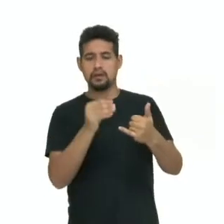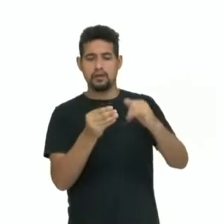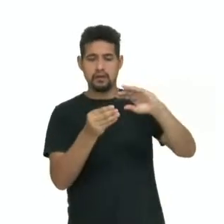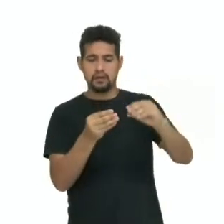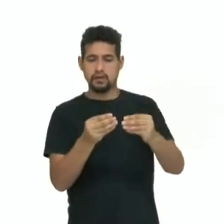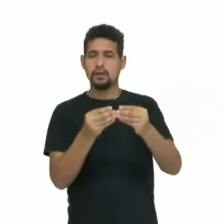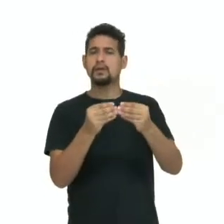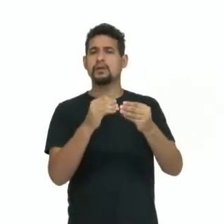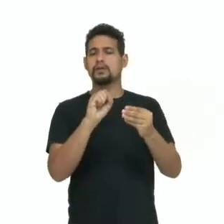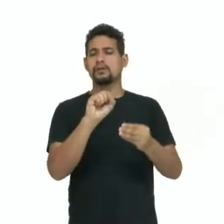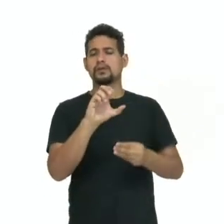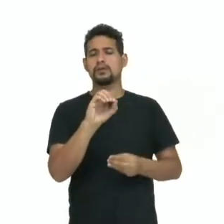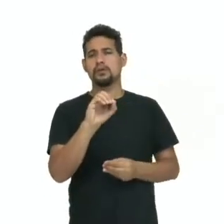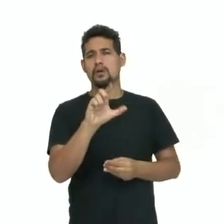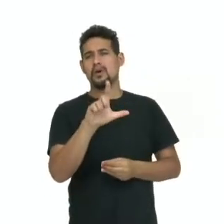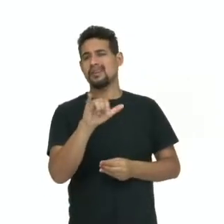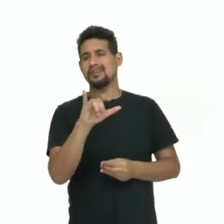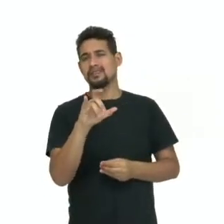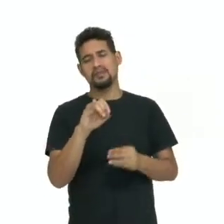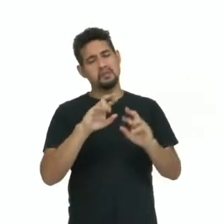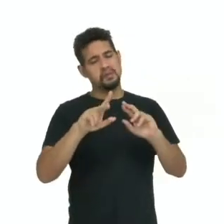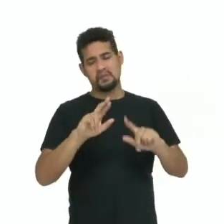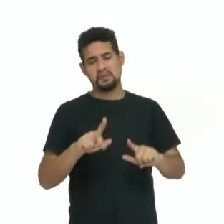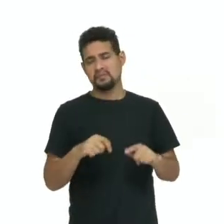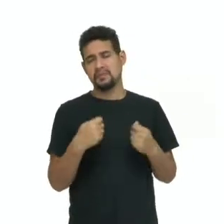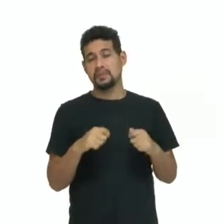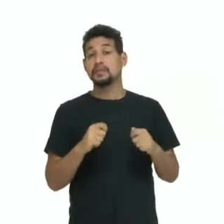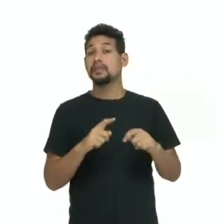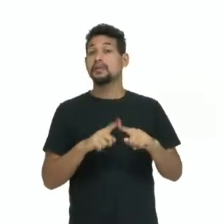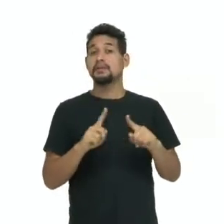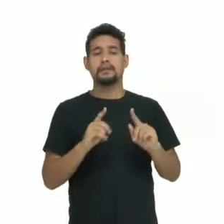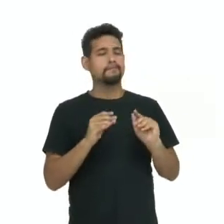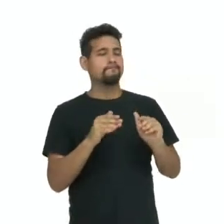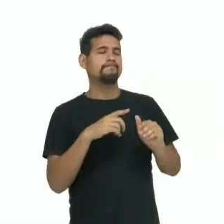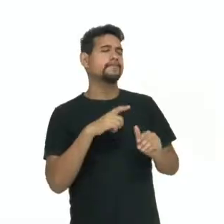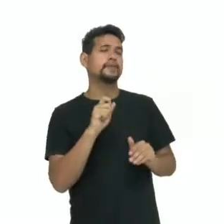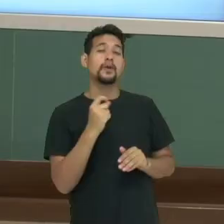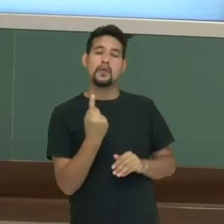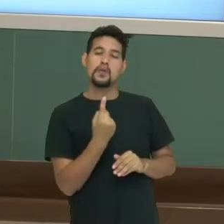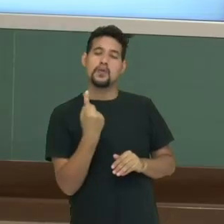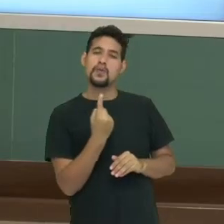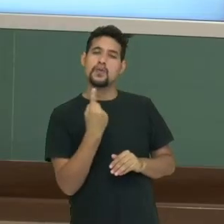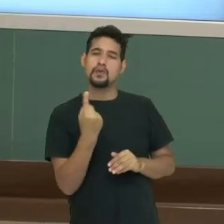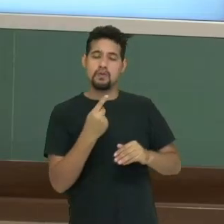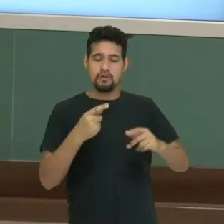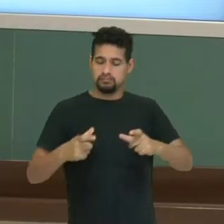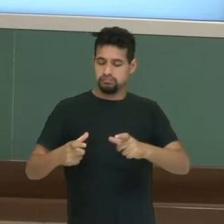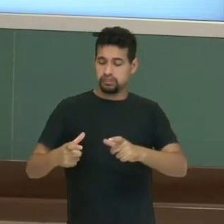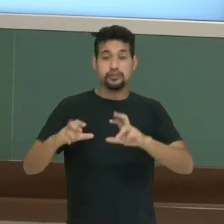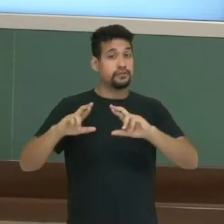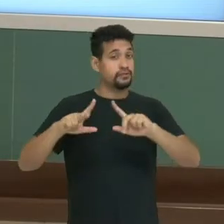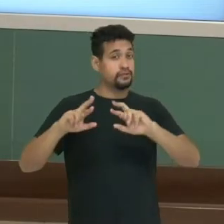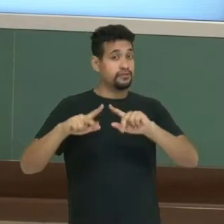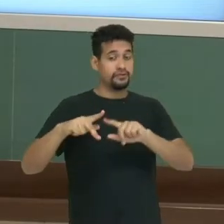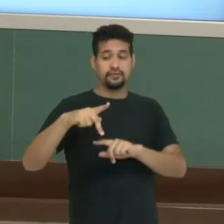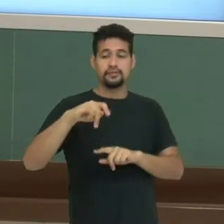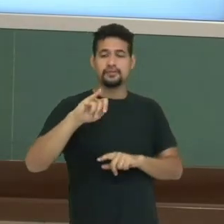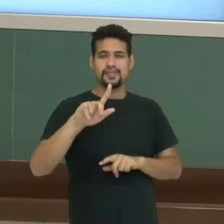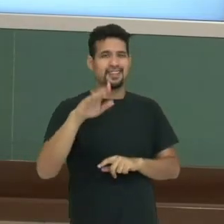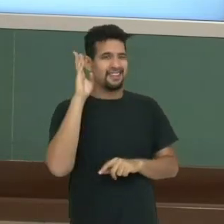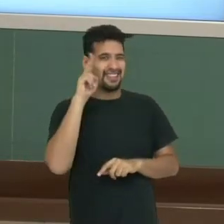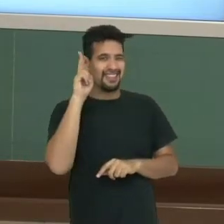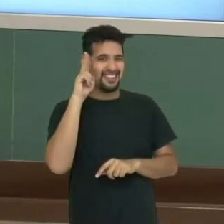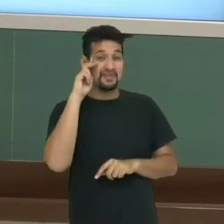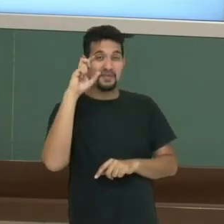sólido fundido ou uma solução aquosa. Então, para a eletrólise, a gente vai ter um único recipiente, diferente da pilha. Lembram lá da pilha